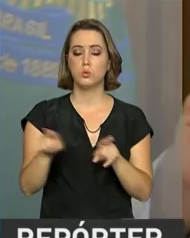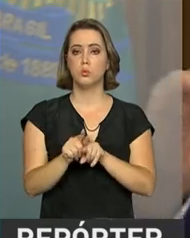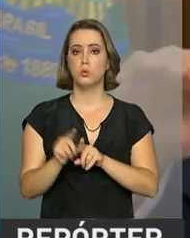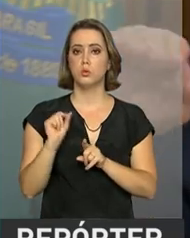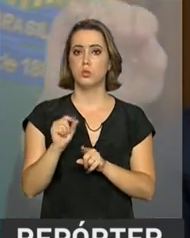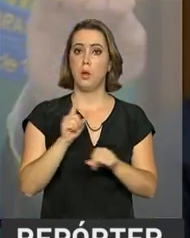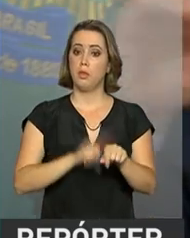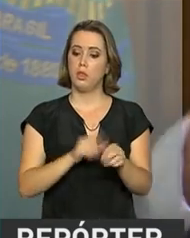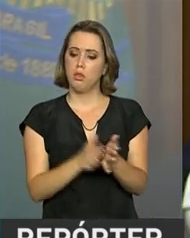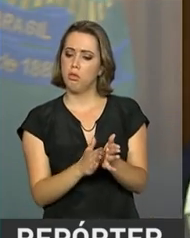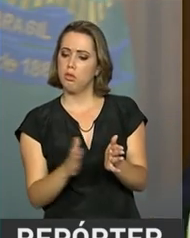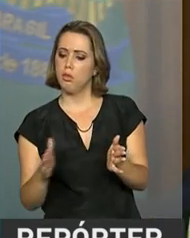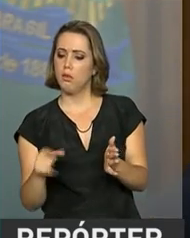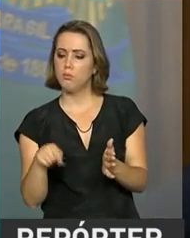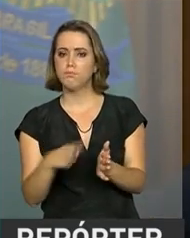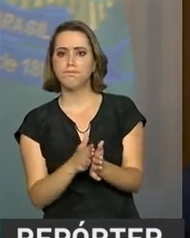períodos prolongados de crescimento